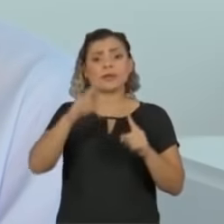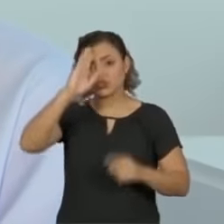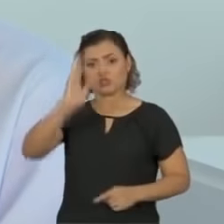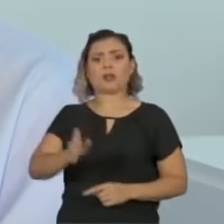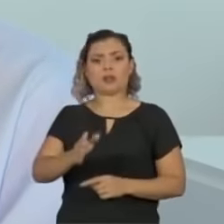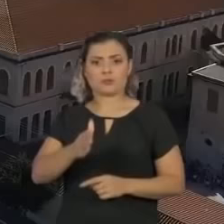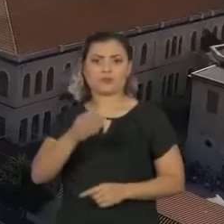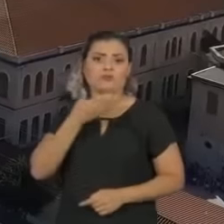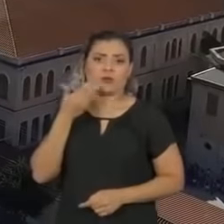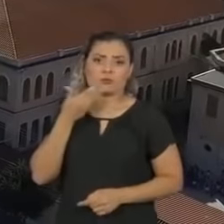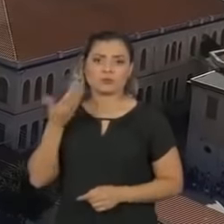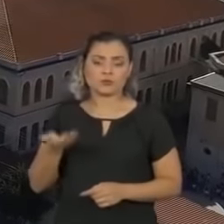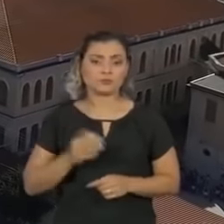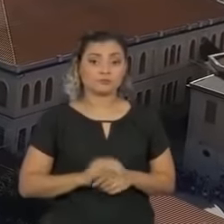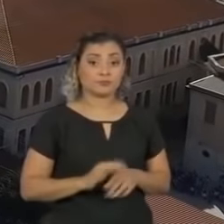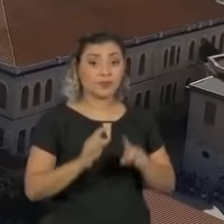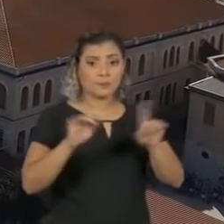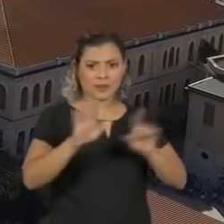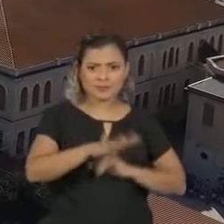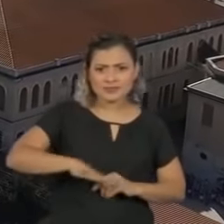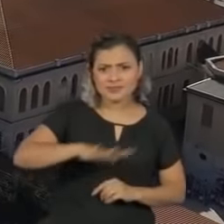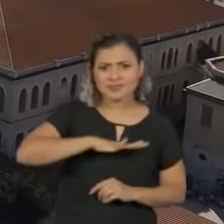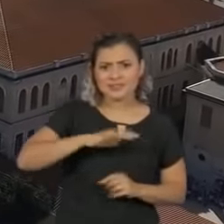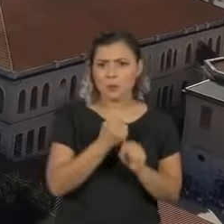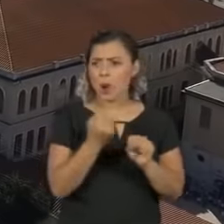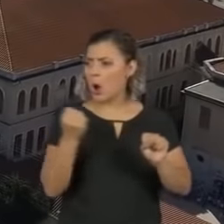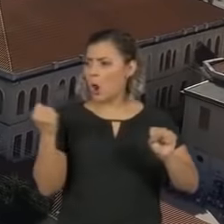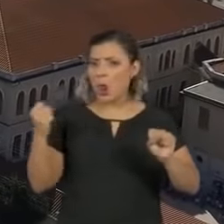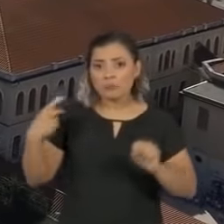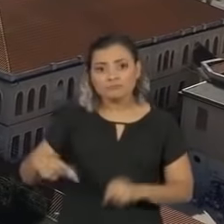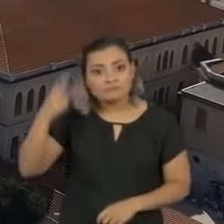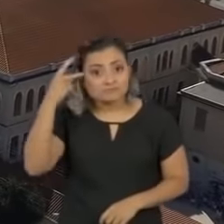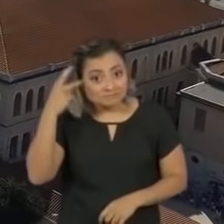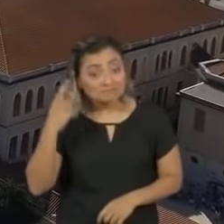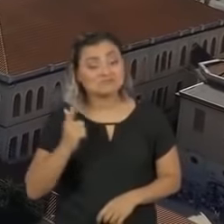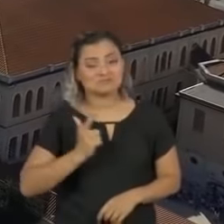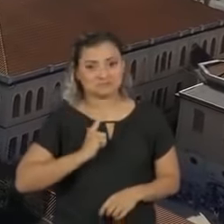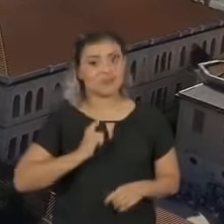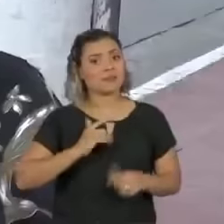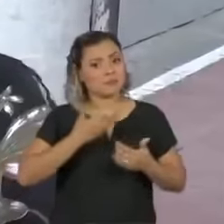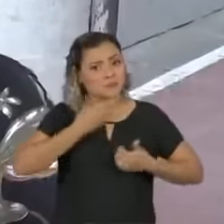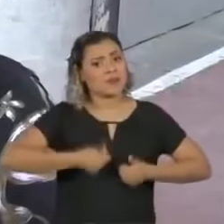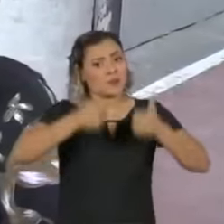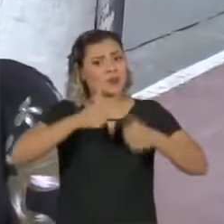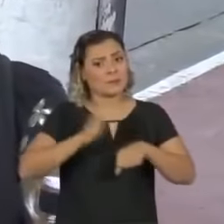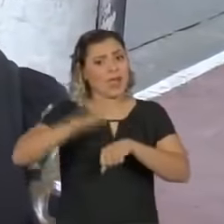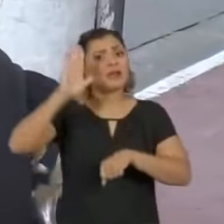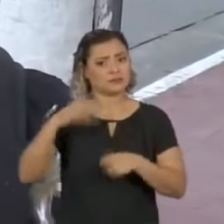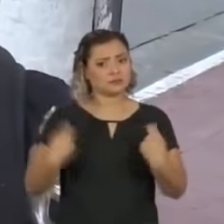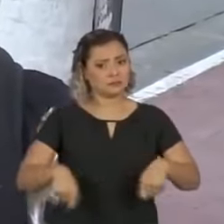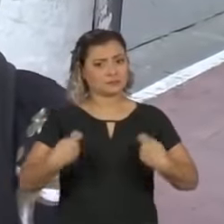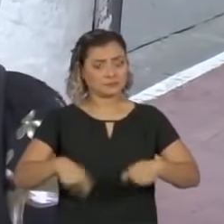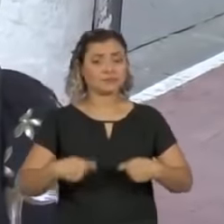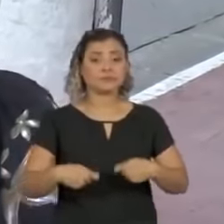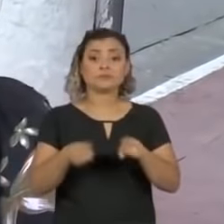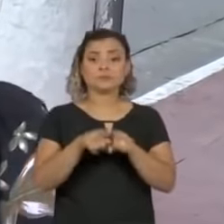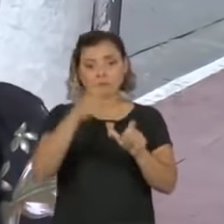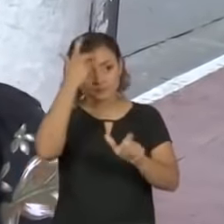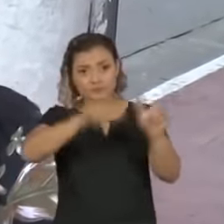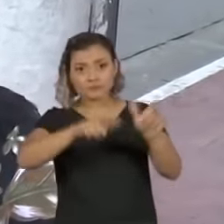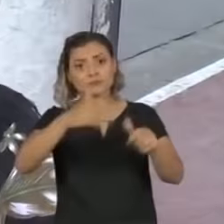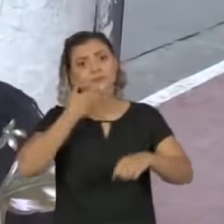objetiva nesse sentido. Mas numa cidade com a dimensão de São Paulo, há ainda muito a melhorar. A cidade está precisando ser melhor, as pessoas precisam